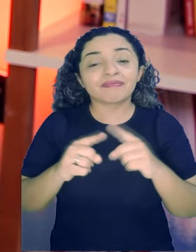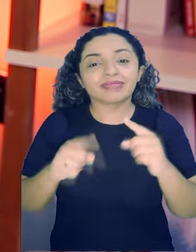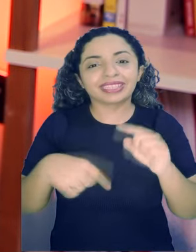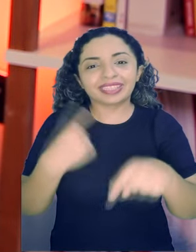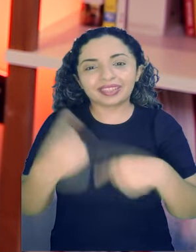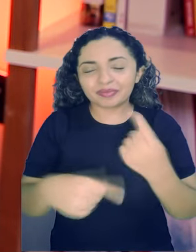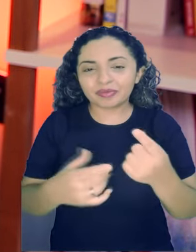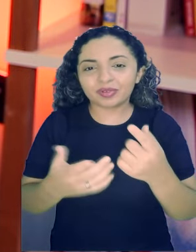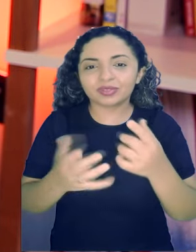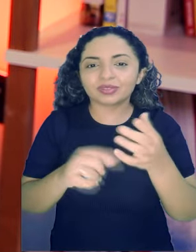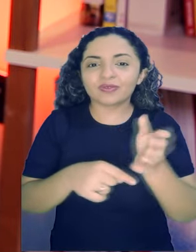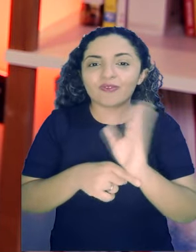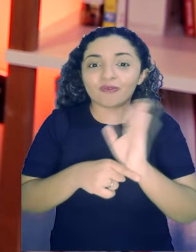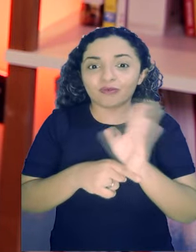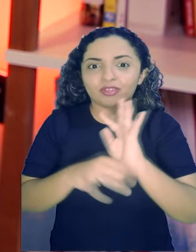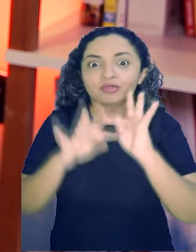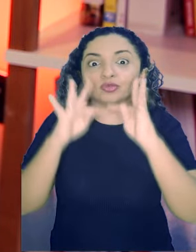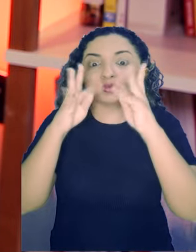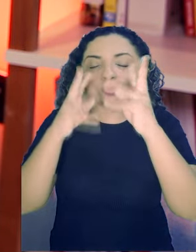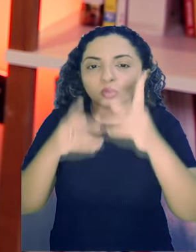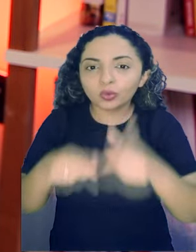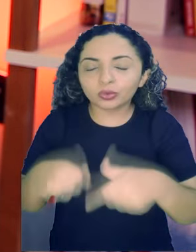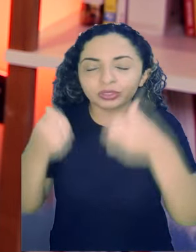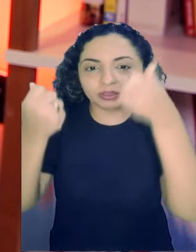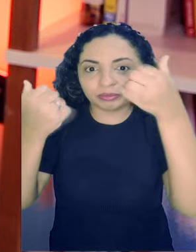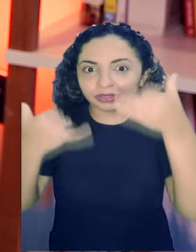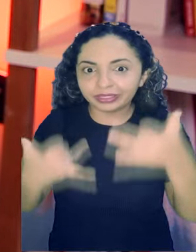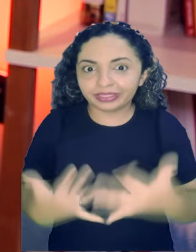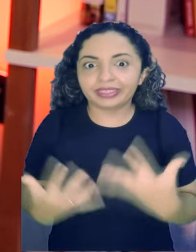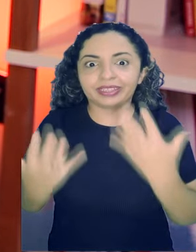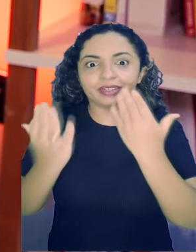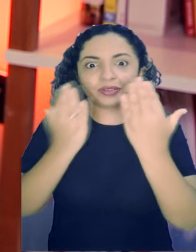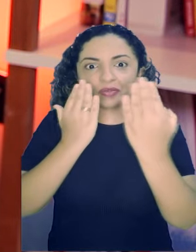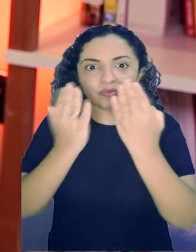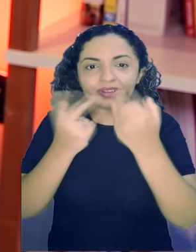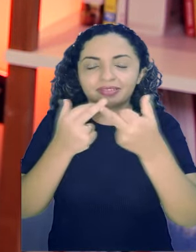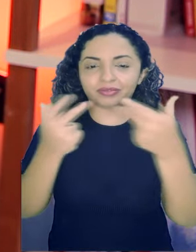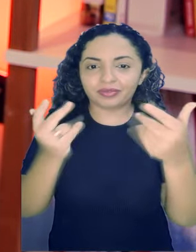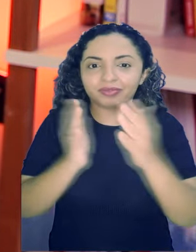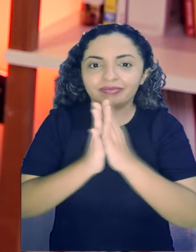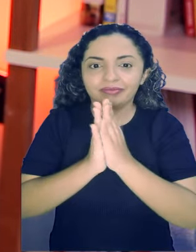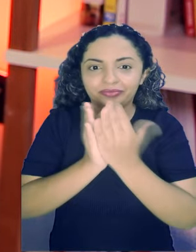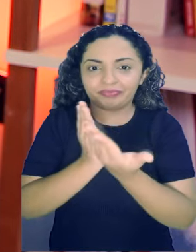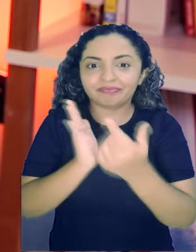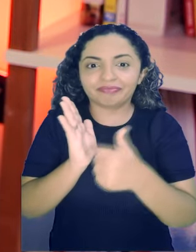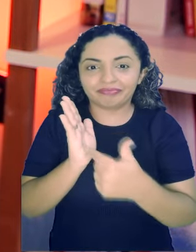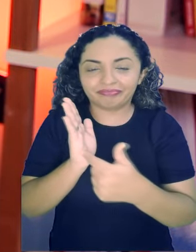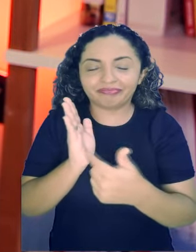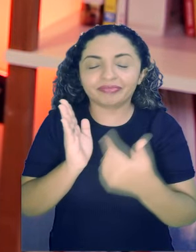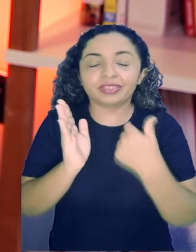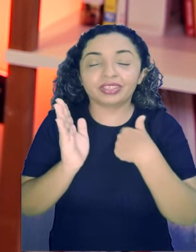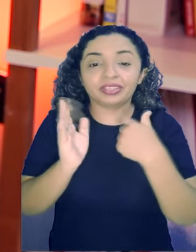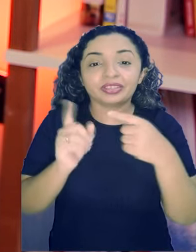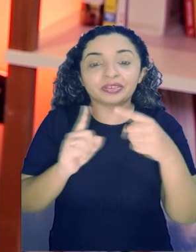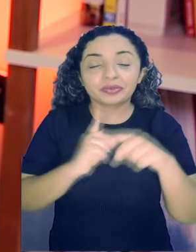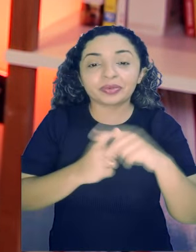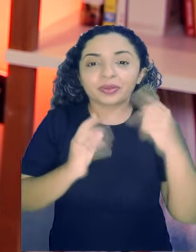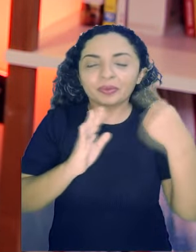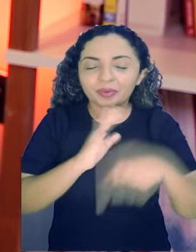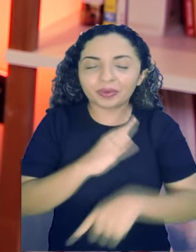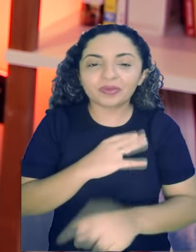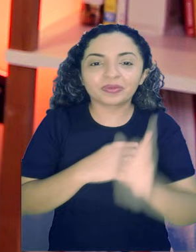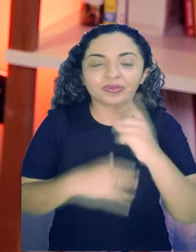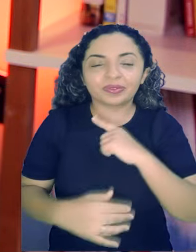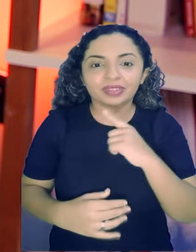vídeo completo depois da leitura dos outros dois volumes, e a gente faz um fechamento aqui sobre tudo dessa obra aqui do Xinxin Liu, que